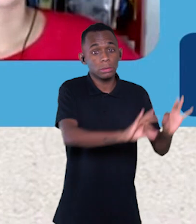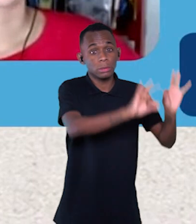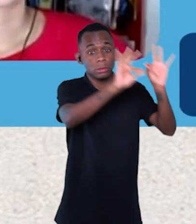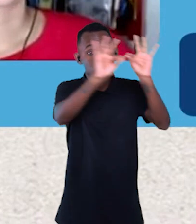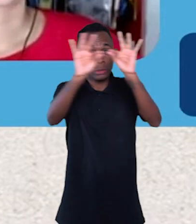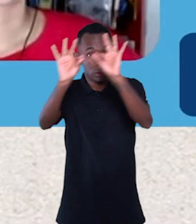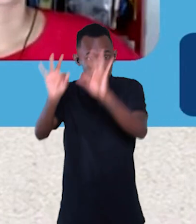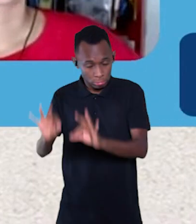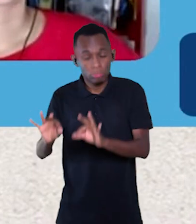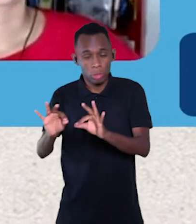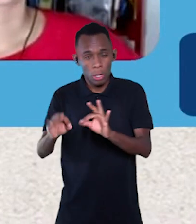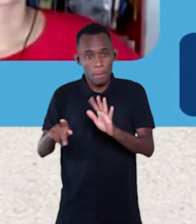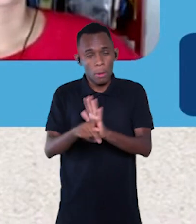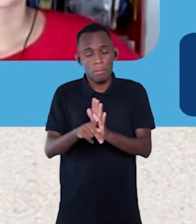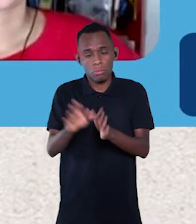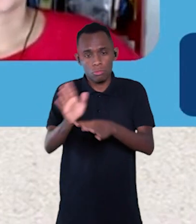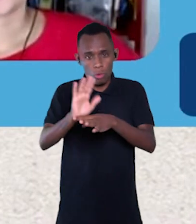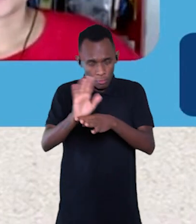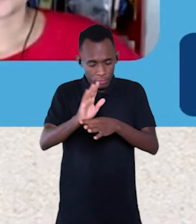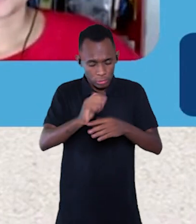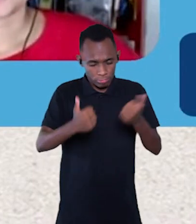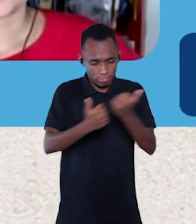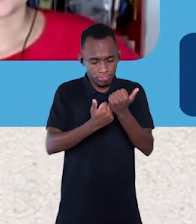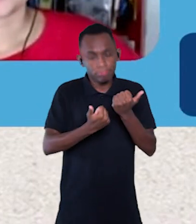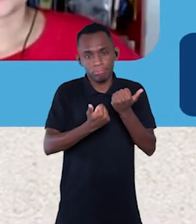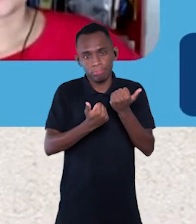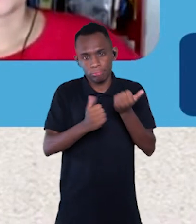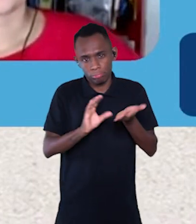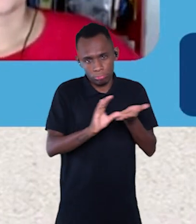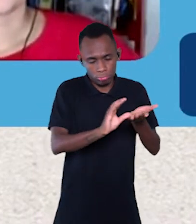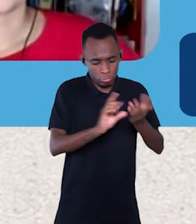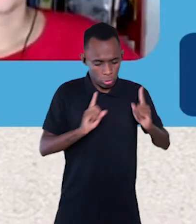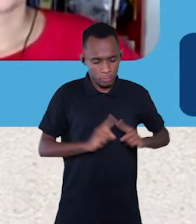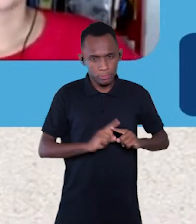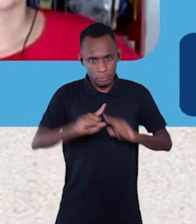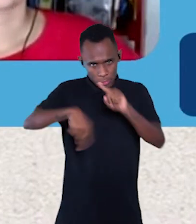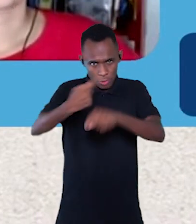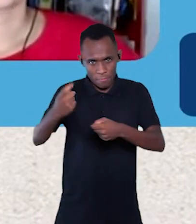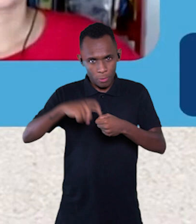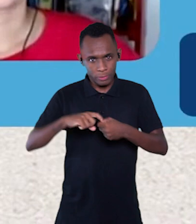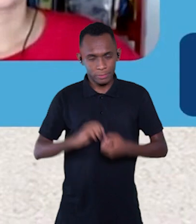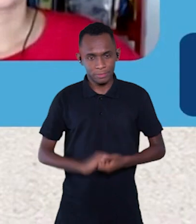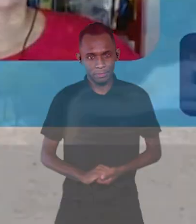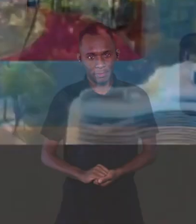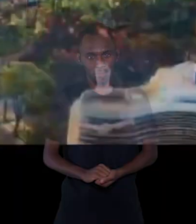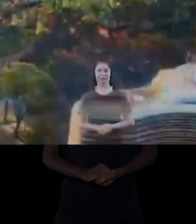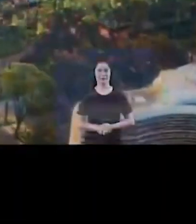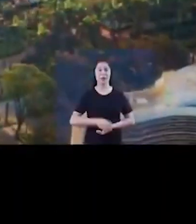ver o vídeo institucional da Gerdau, que é a nossa patrocinadora. A gente volta em 1 minuto.